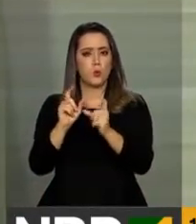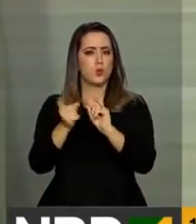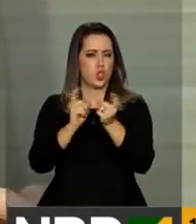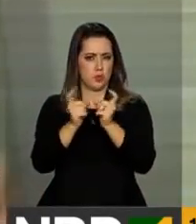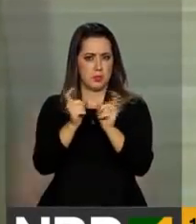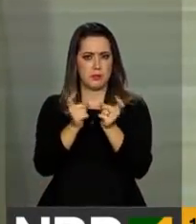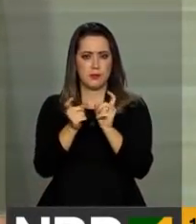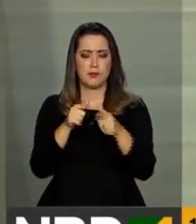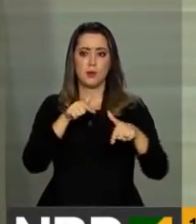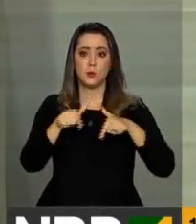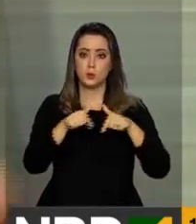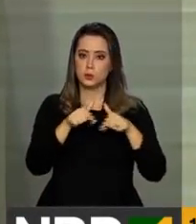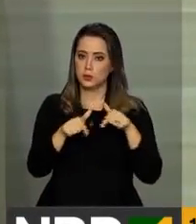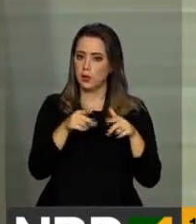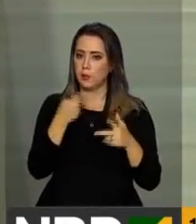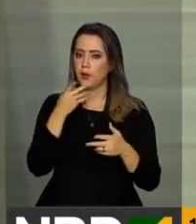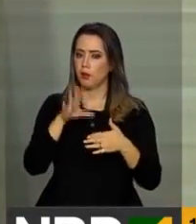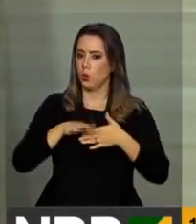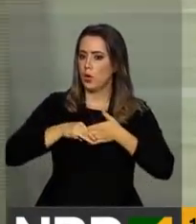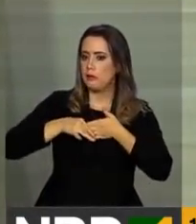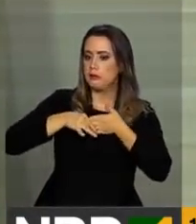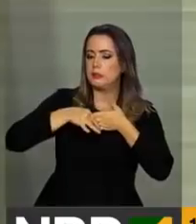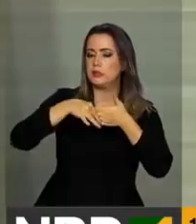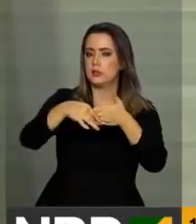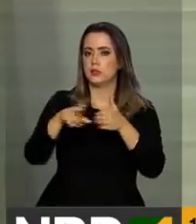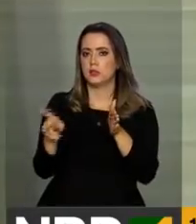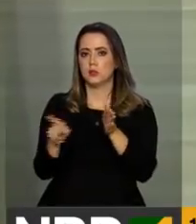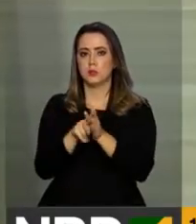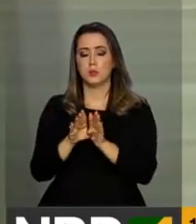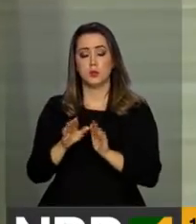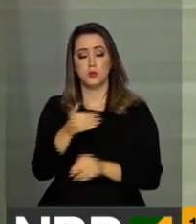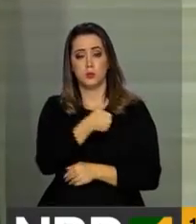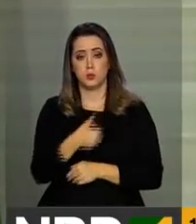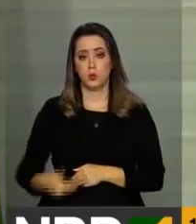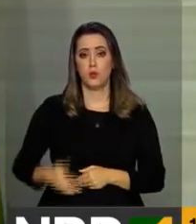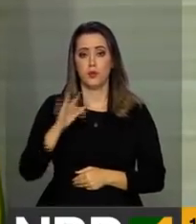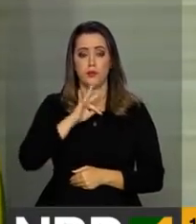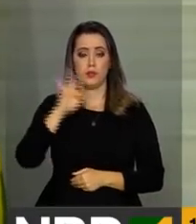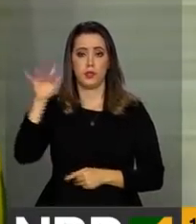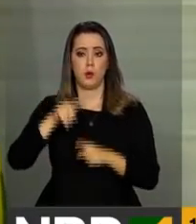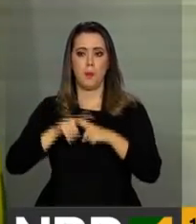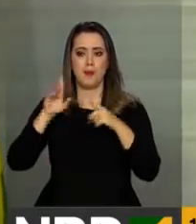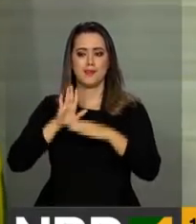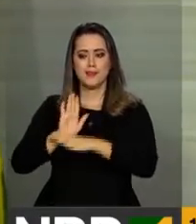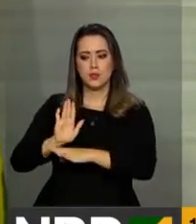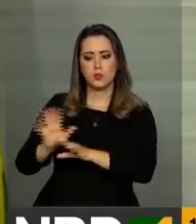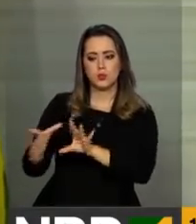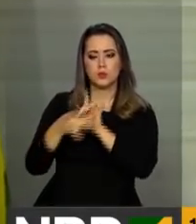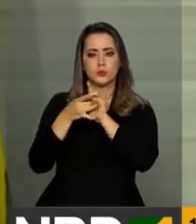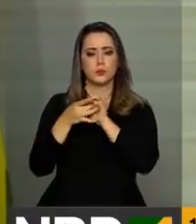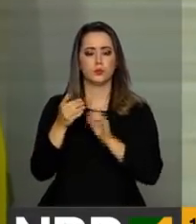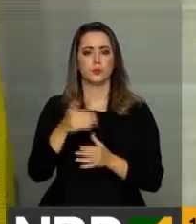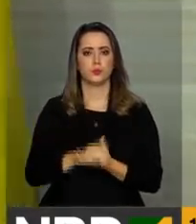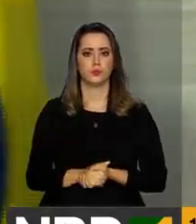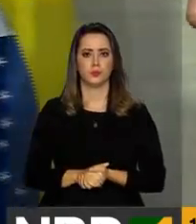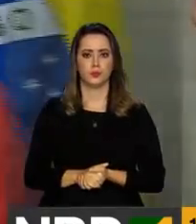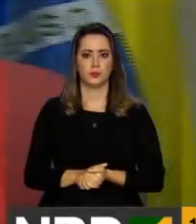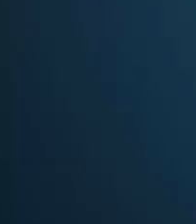coordenação, volto a dizer, coordenado pelo governo federal, mas em cooperação com o governo estadual.